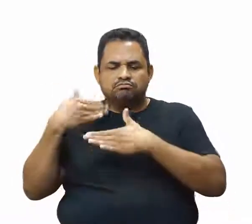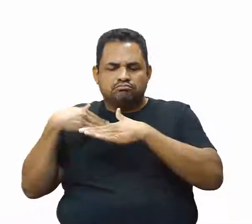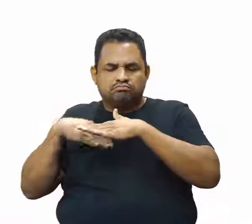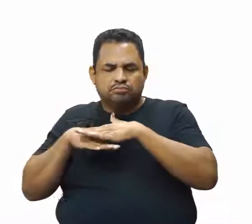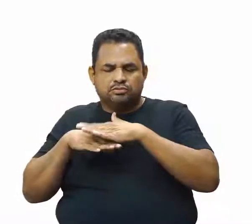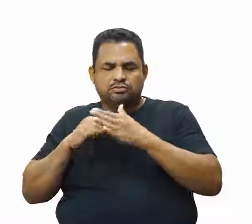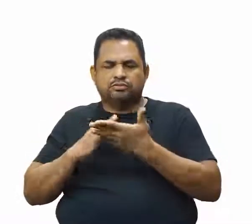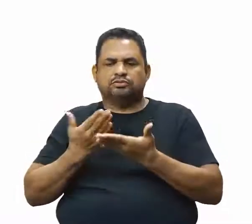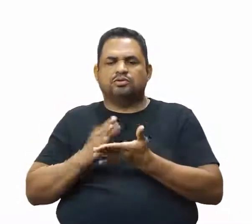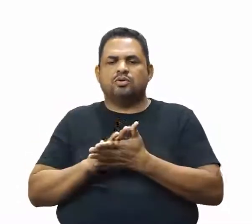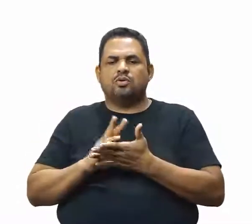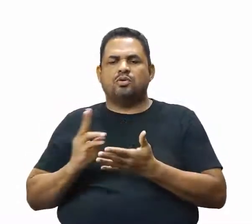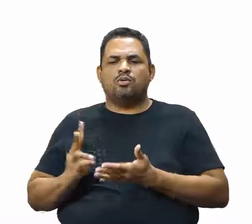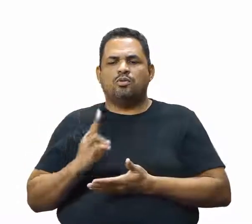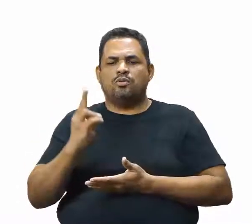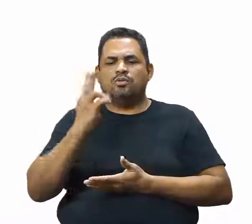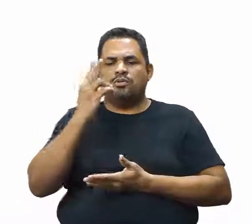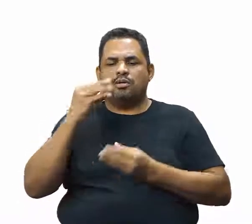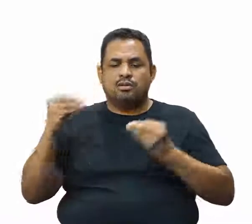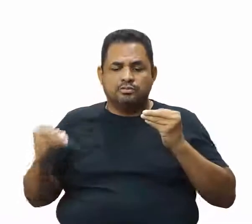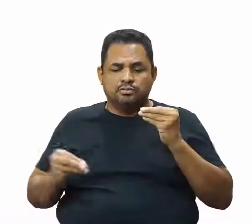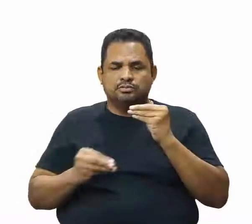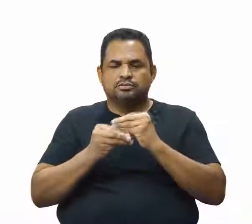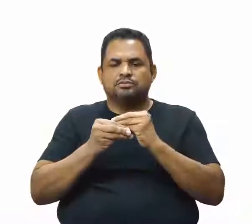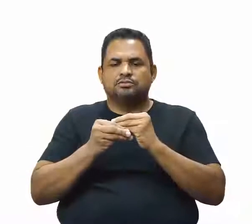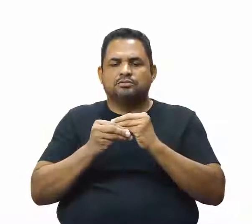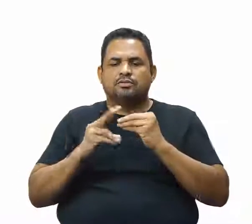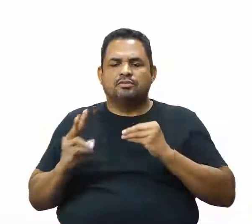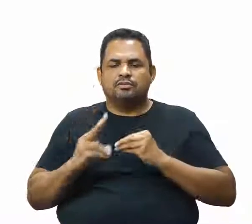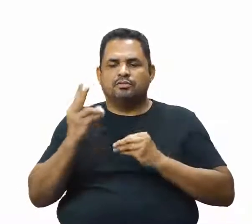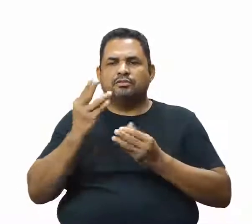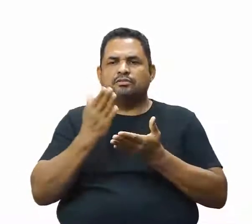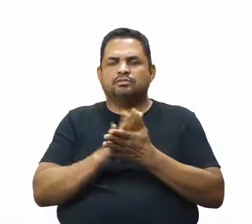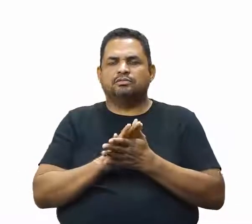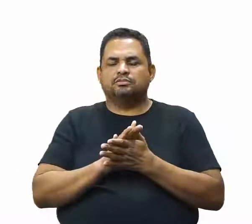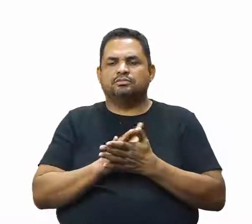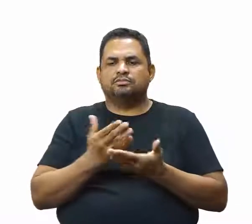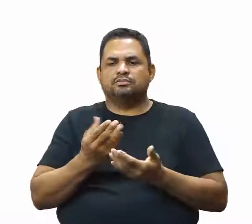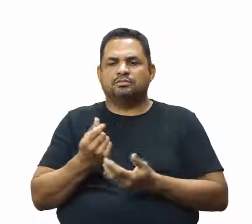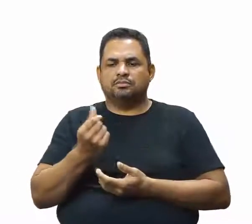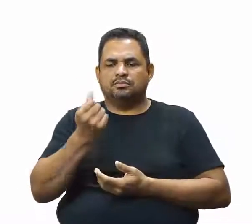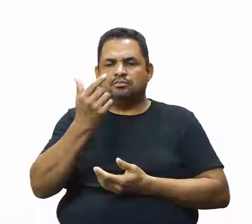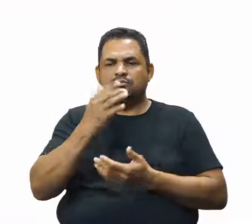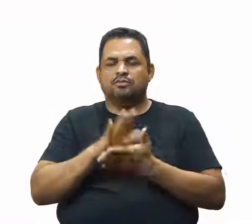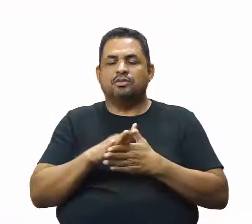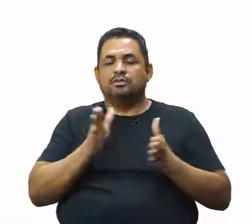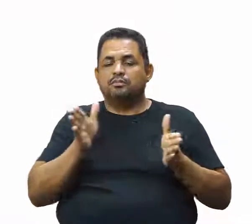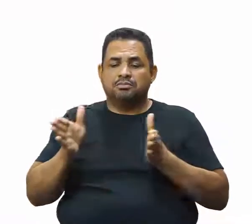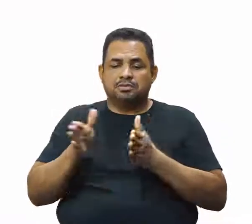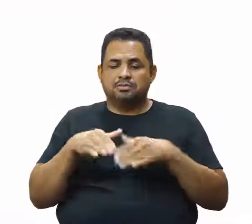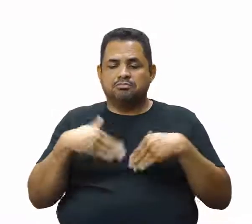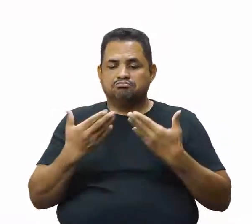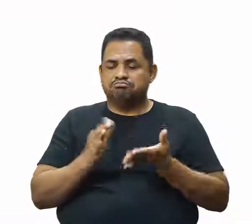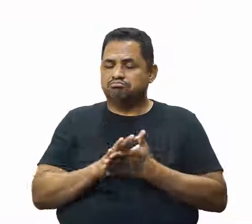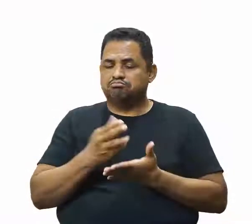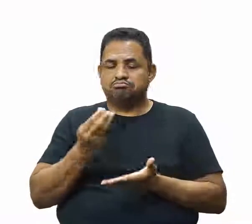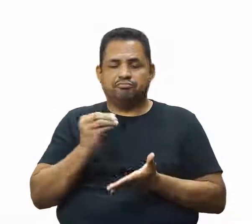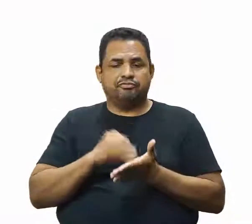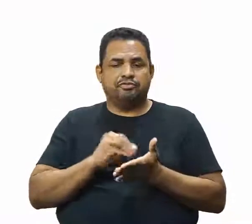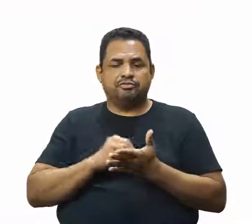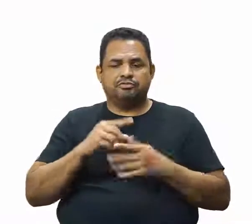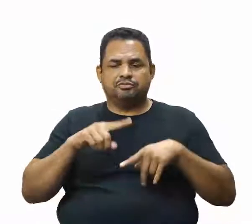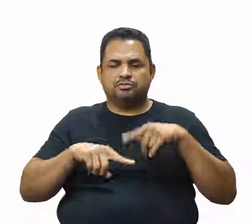valorização monetária nesse seu produto beneficiado ao mercado em épocas que a fruta não estão disponíveis.